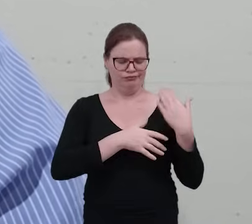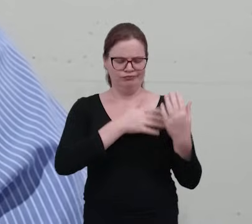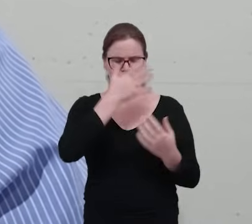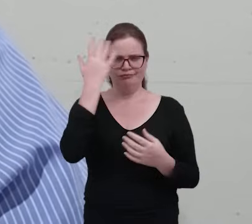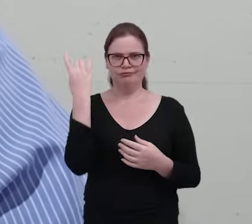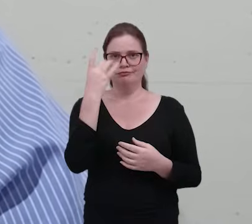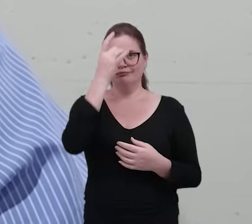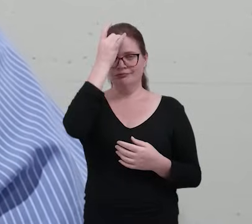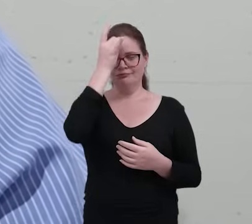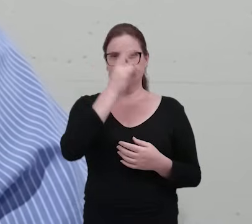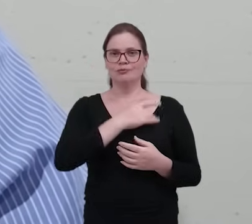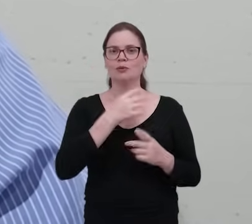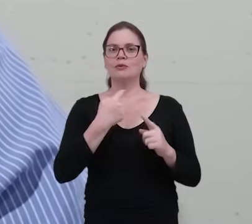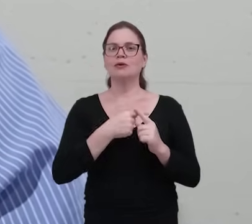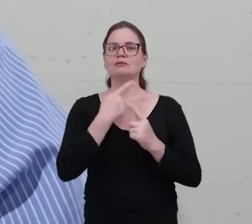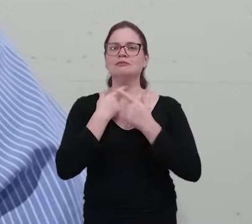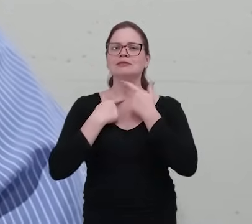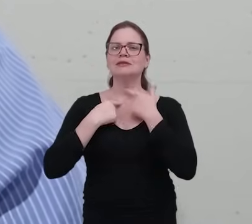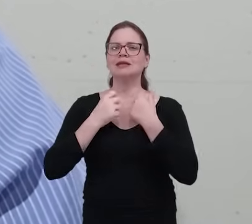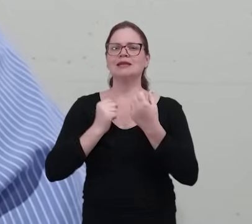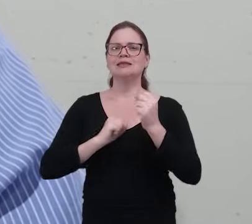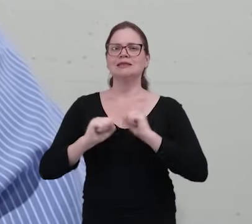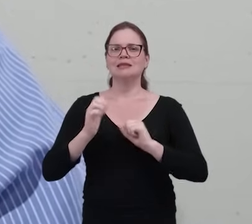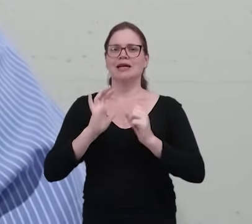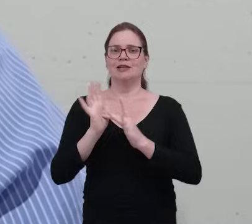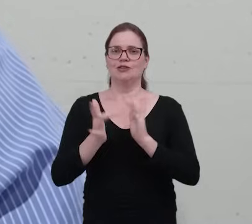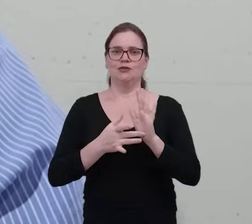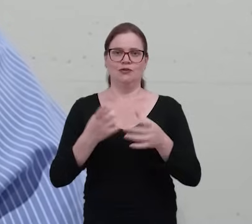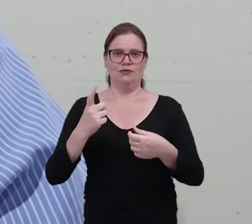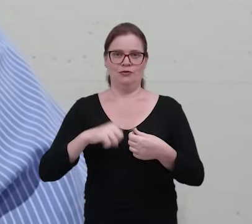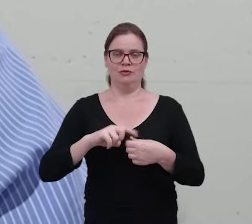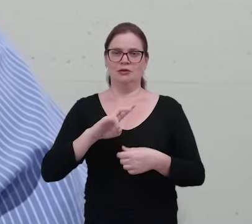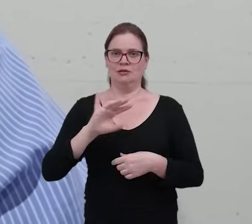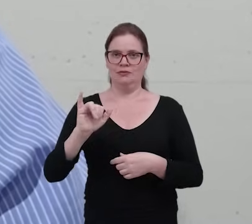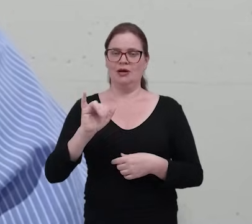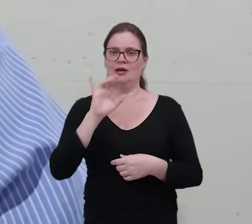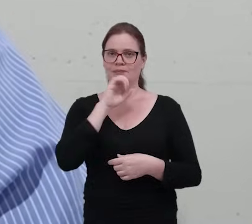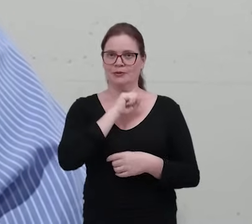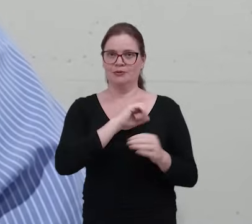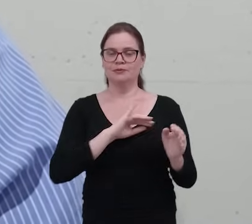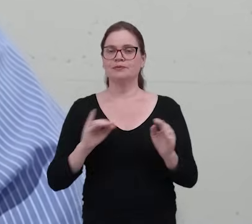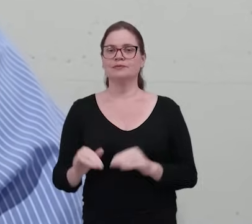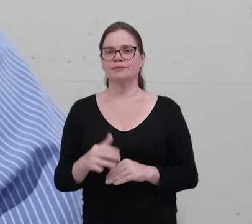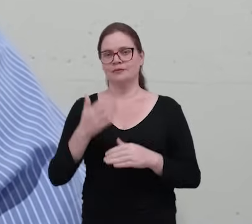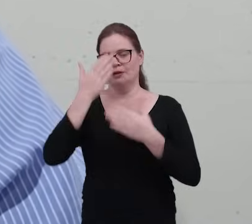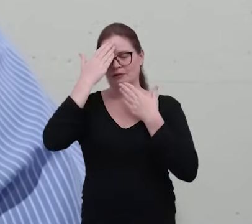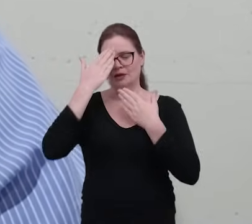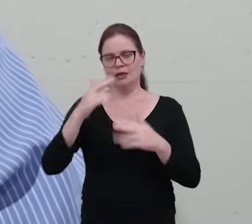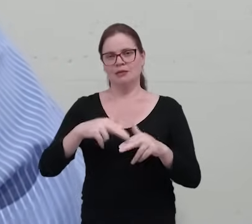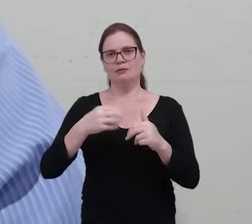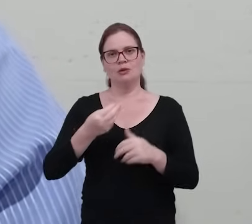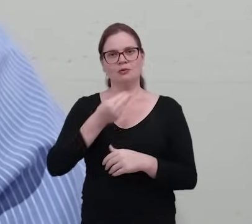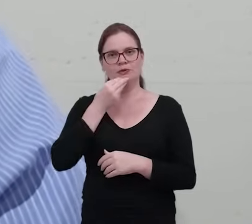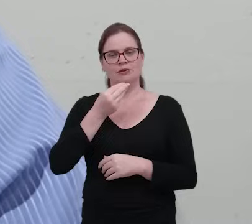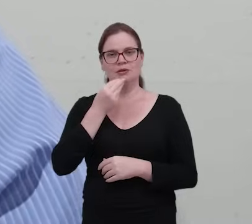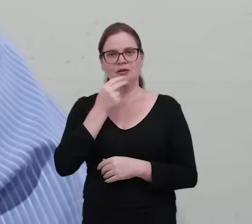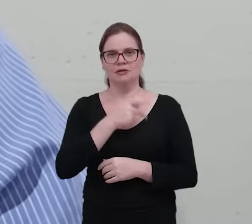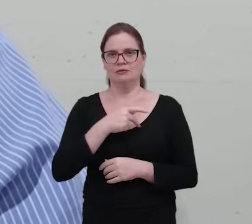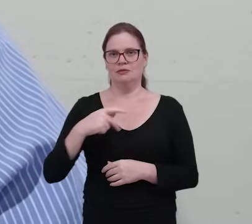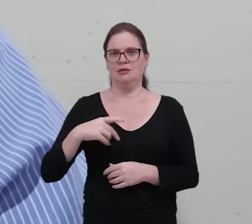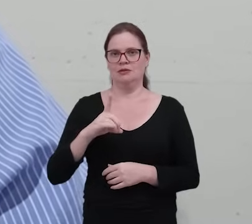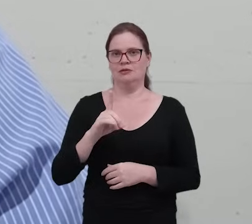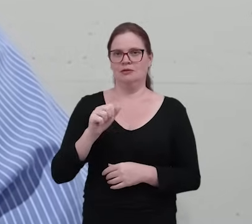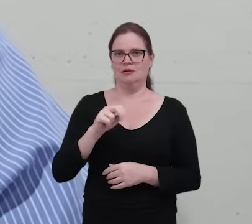acesas, porque anseia a volta do Senhor Jesus. Eu agradeço a oportunidade. Pastor Daniel,